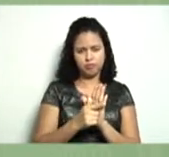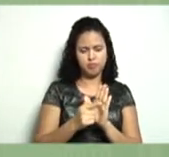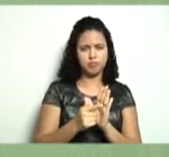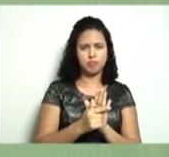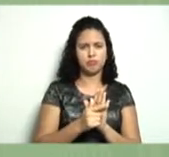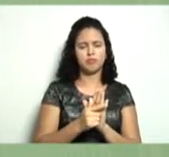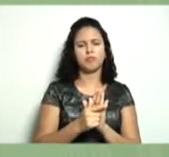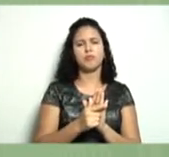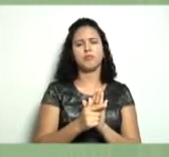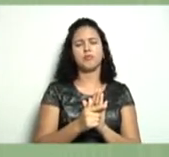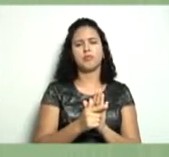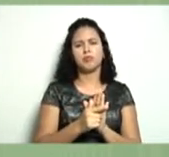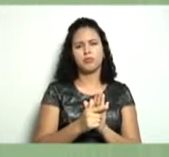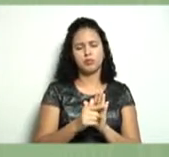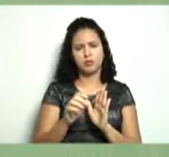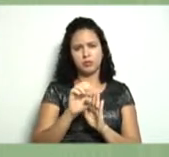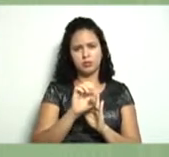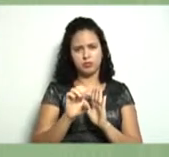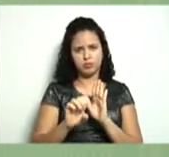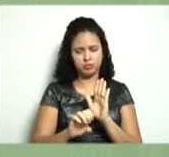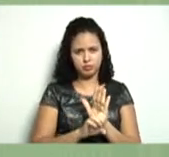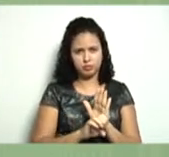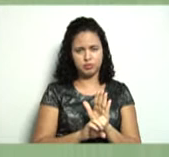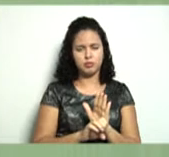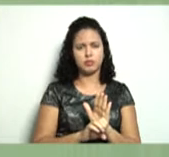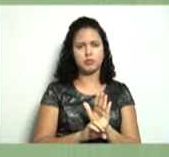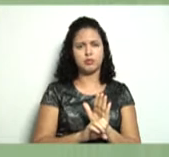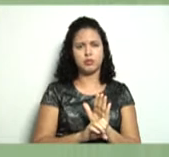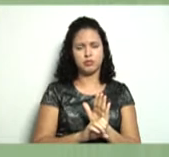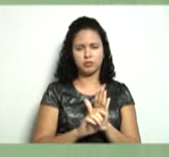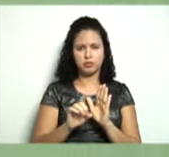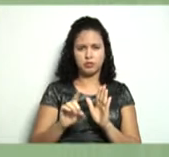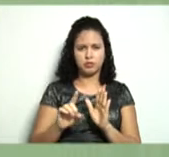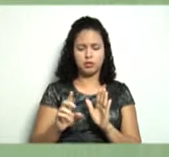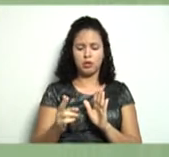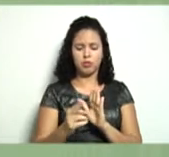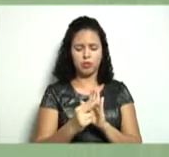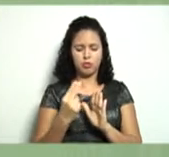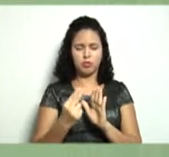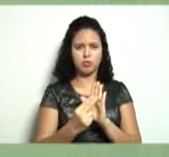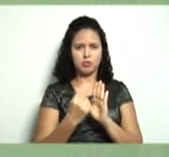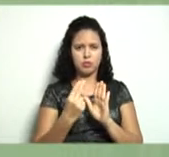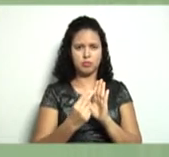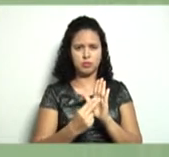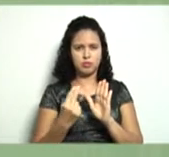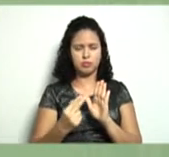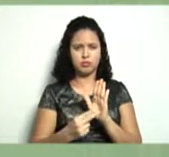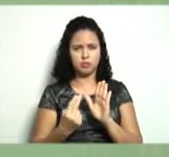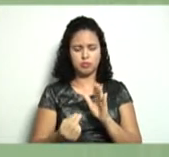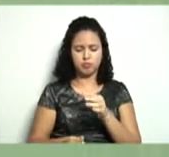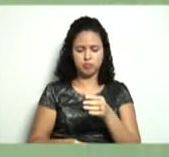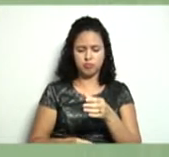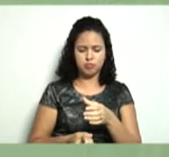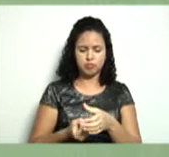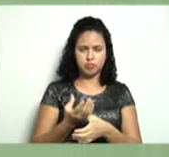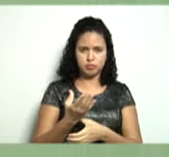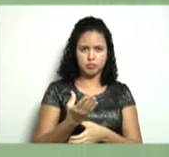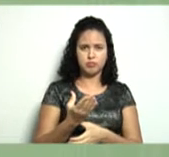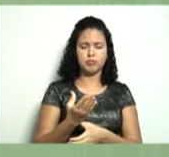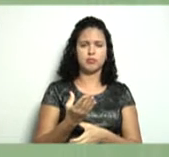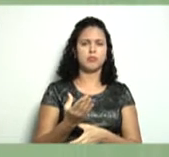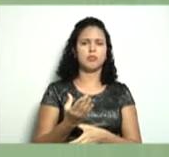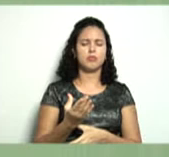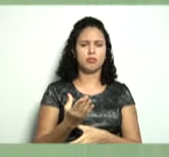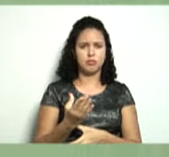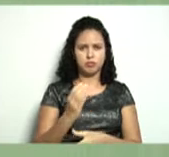constitutivo, o estatuto, a lista nominativa dos que são fundadores da